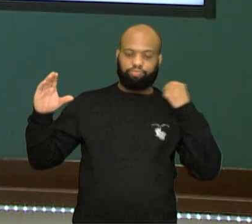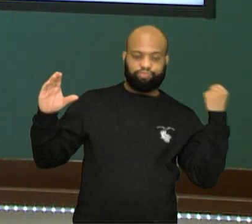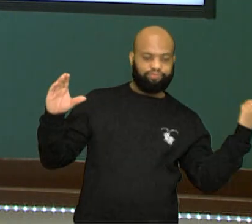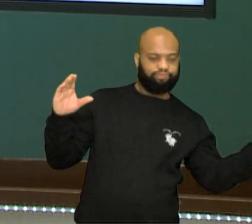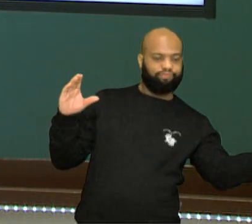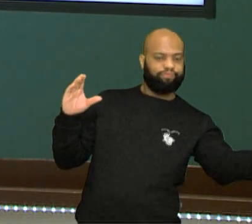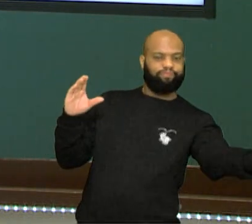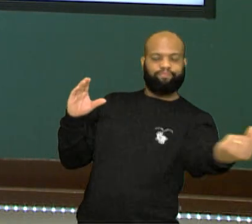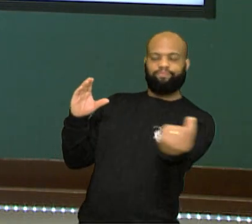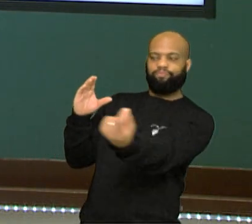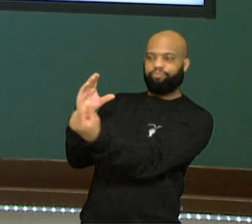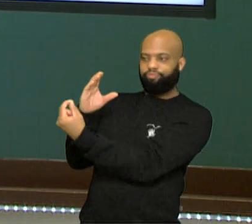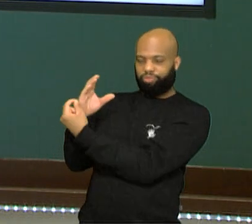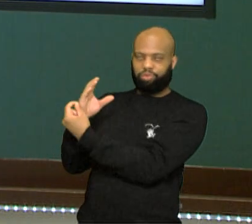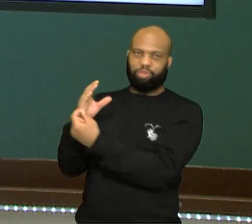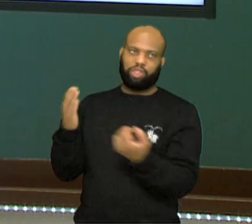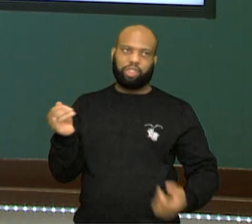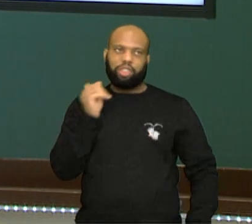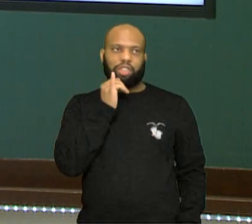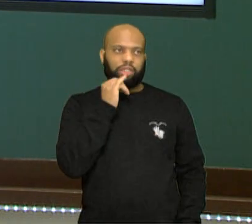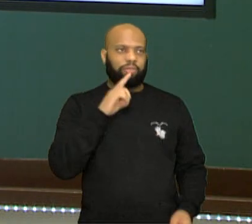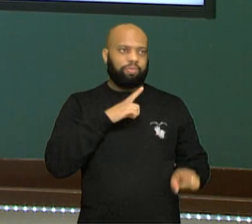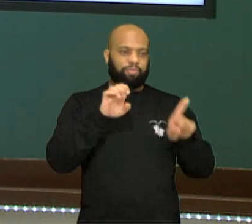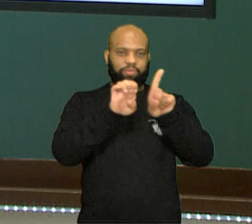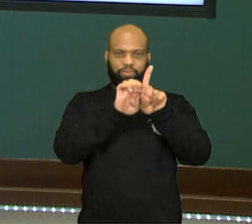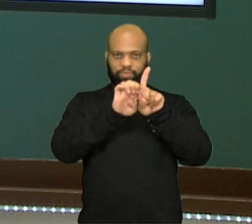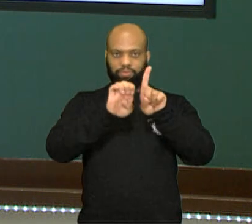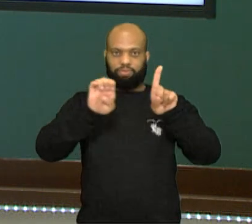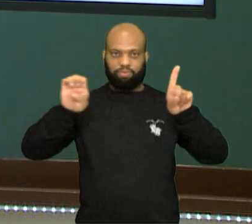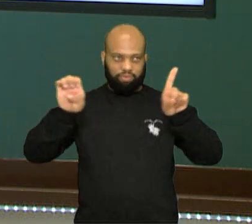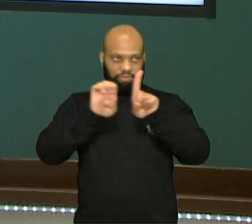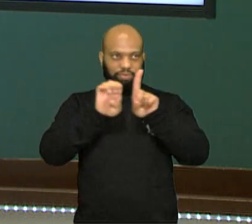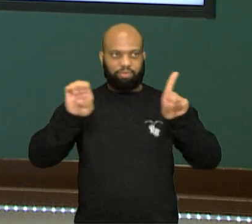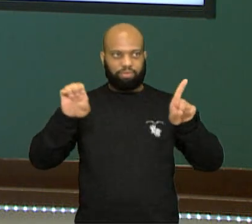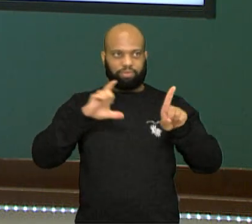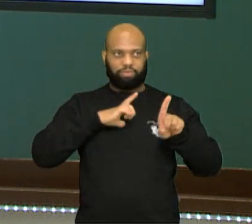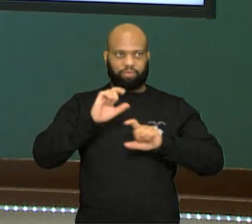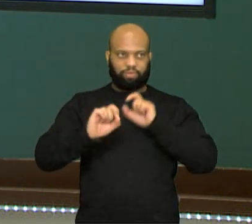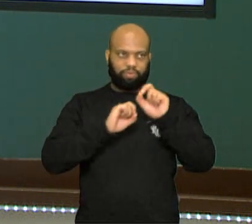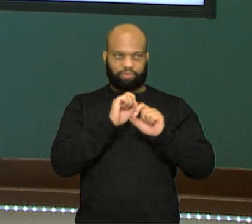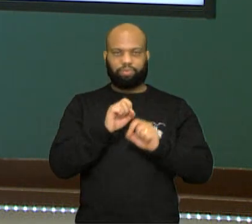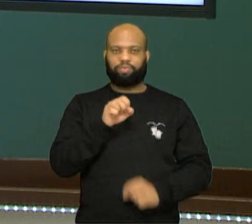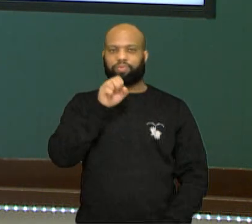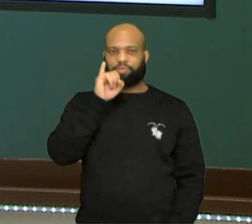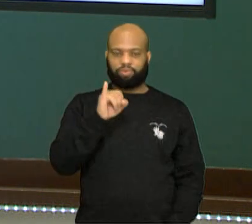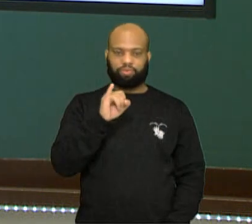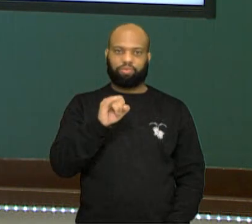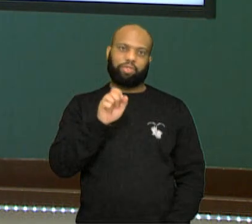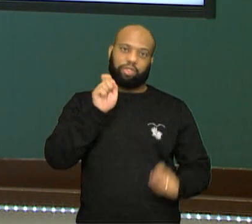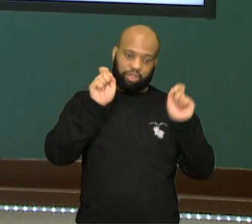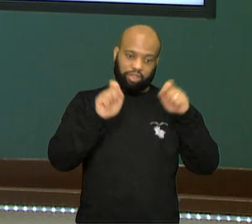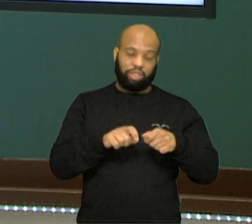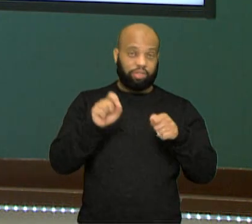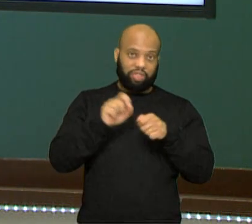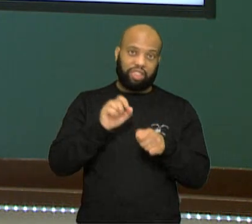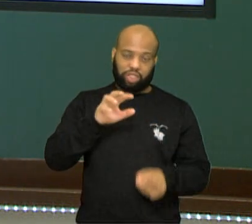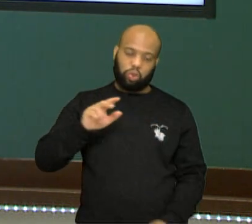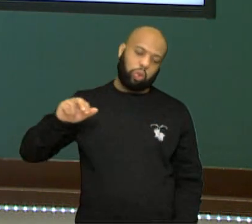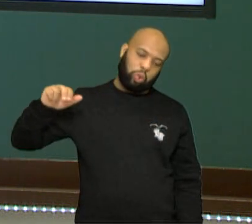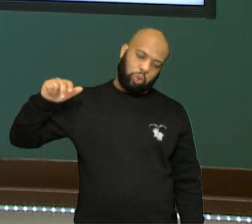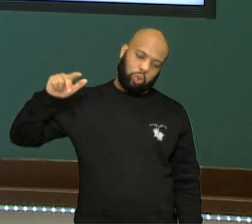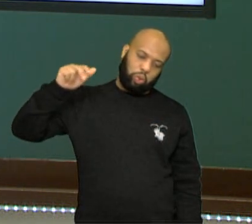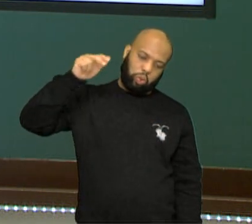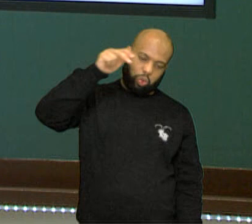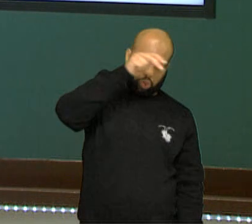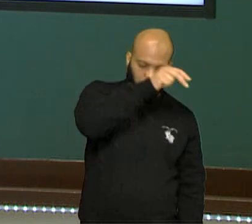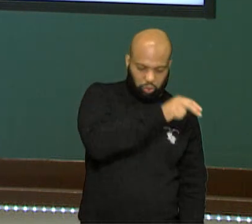Equador, ou vamos lá, numa posição lá no Equador, dessemos a volta completa e voltássemos, se fosse possível fazer isso, né?